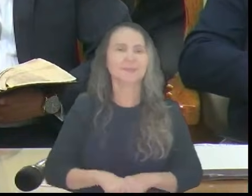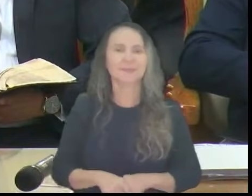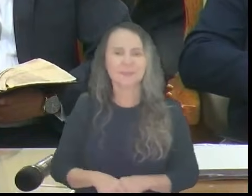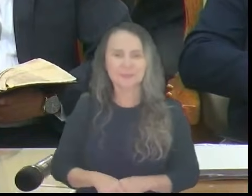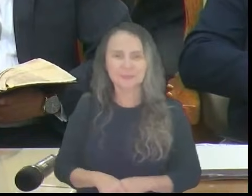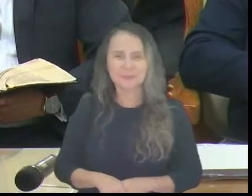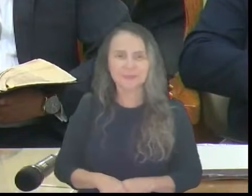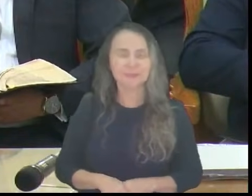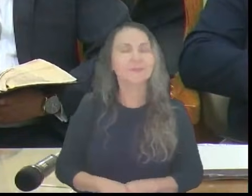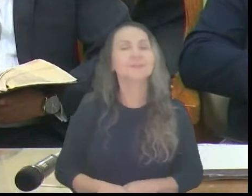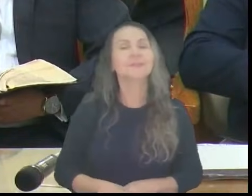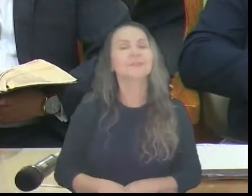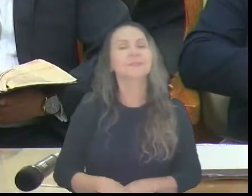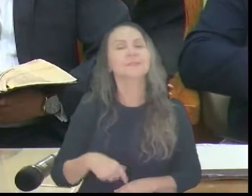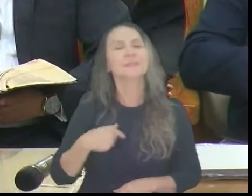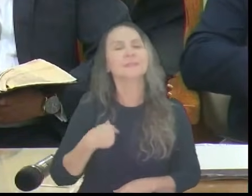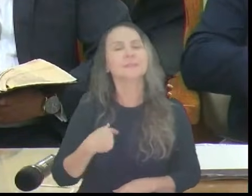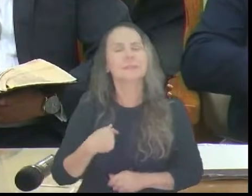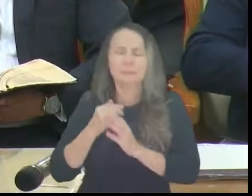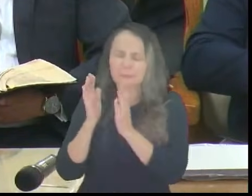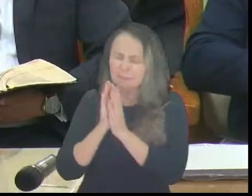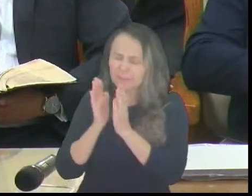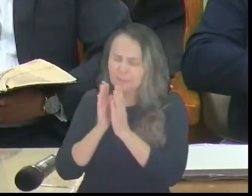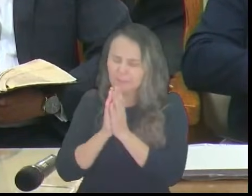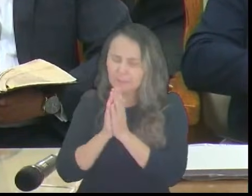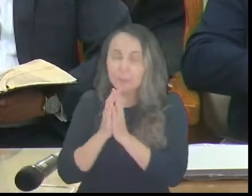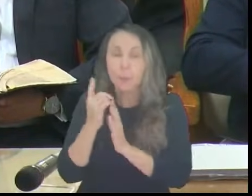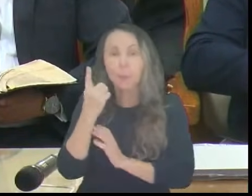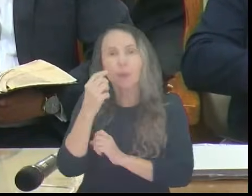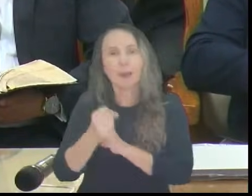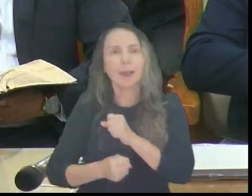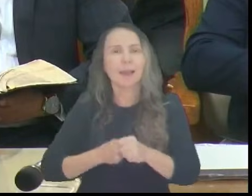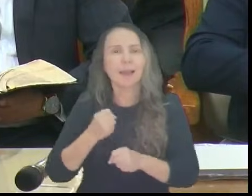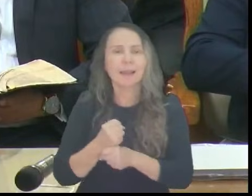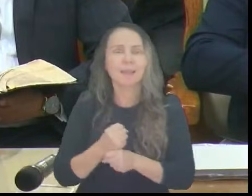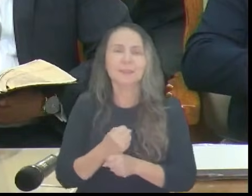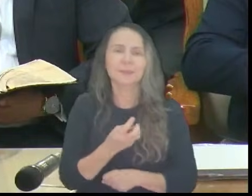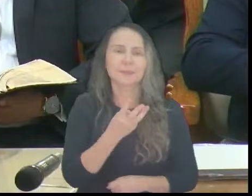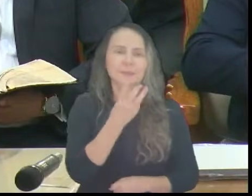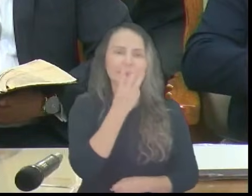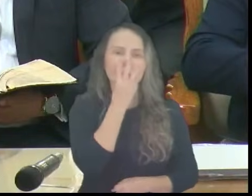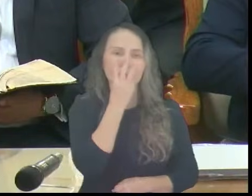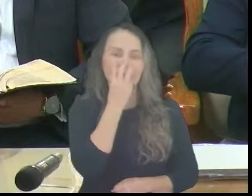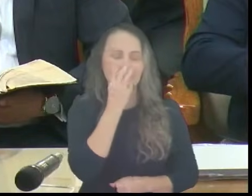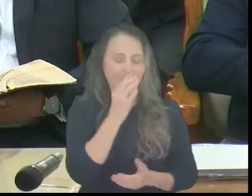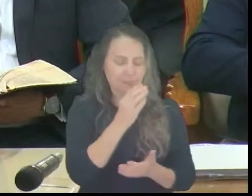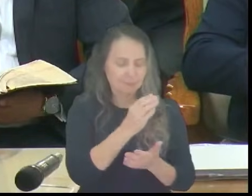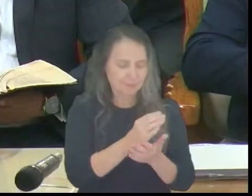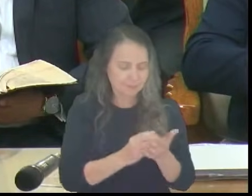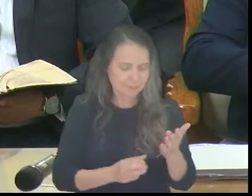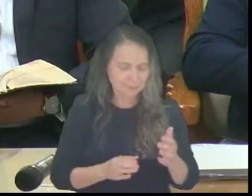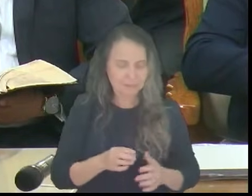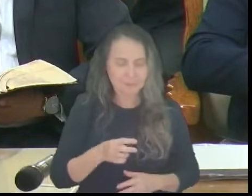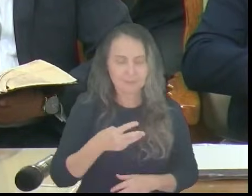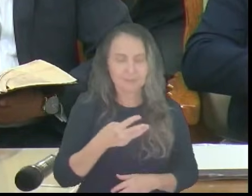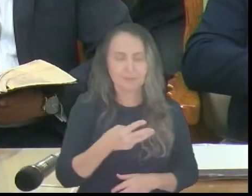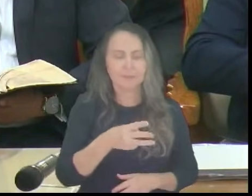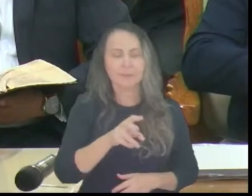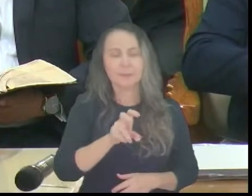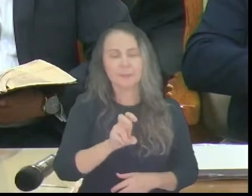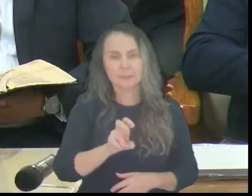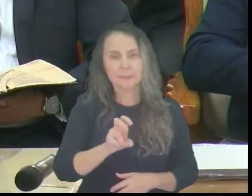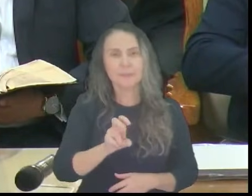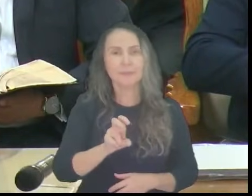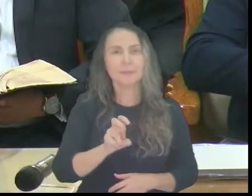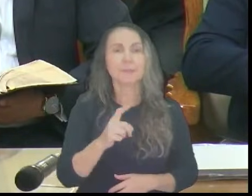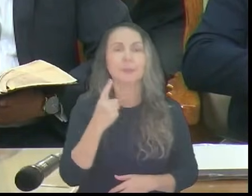Eu passei um ano orando com Isaías 35. Passei um ano,